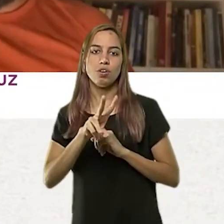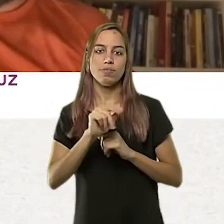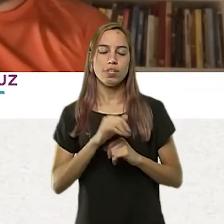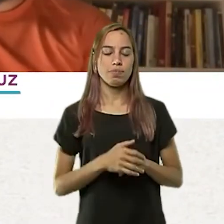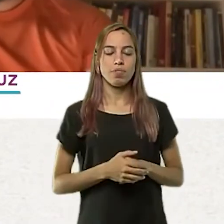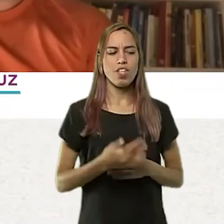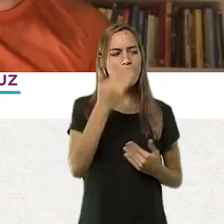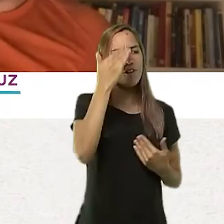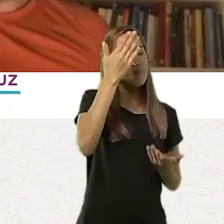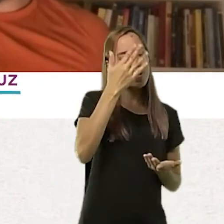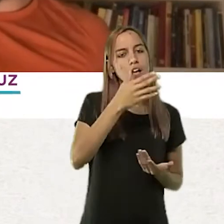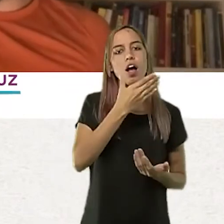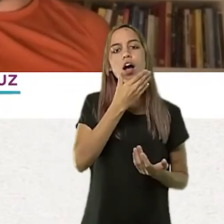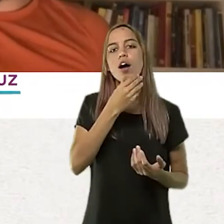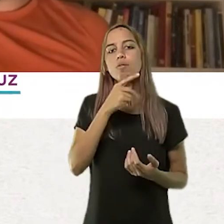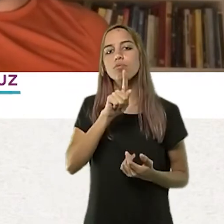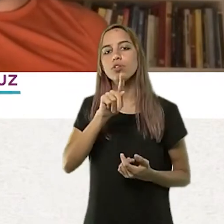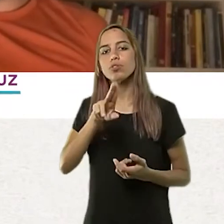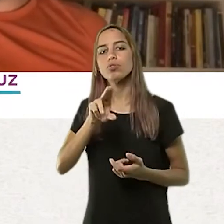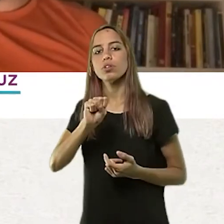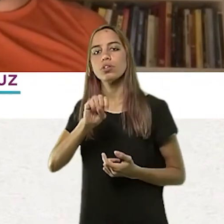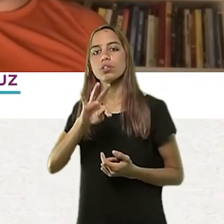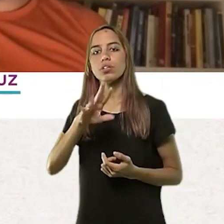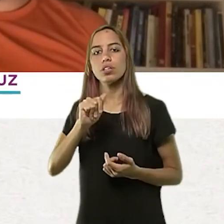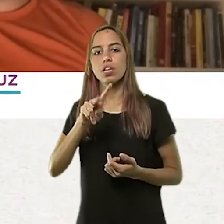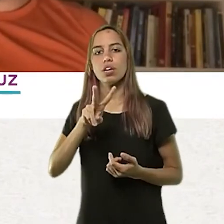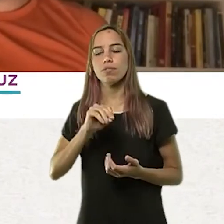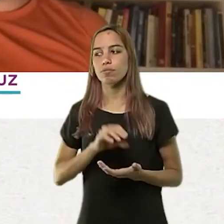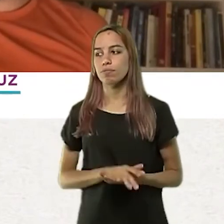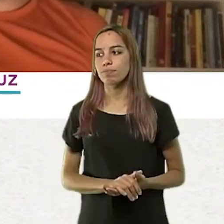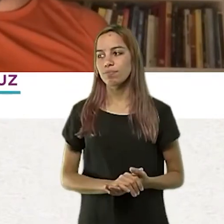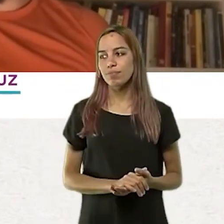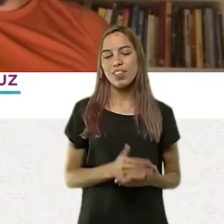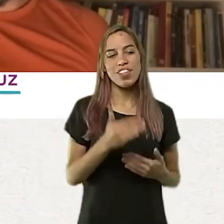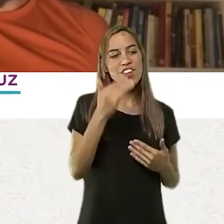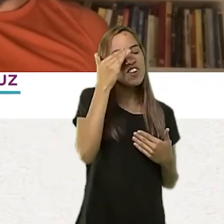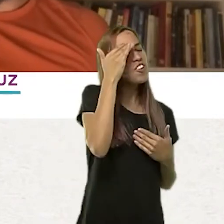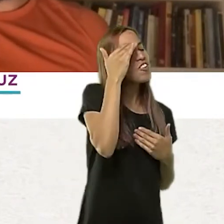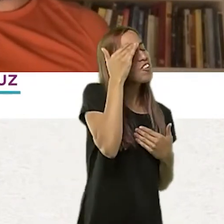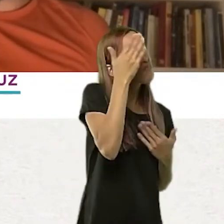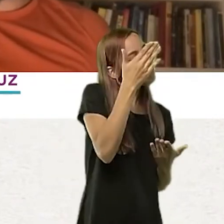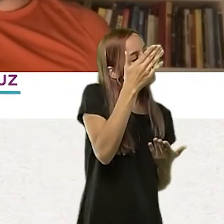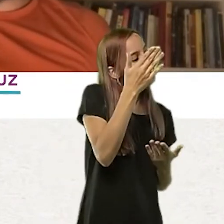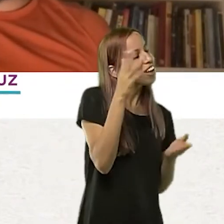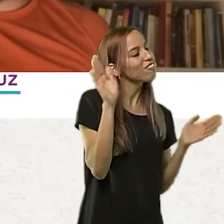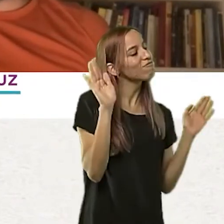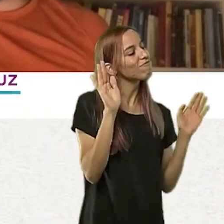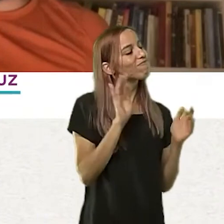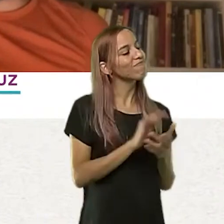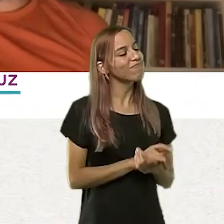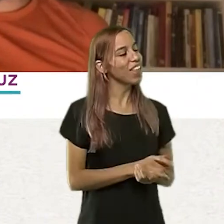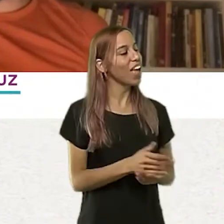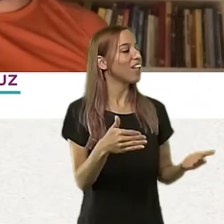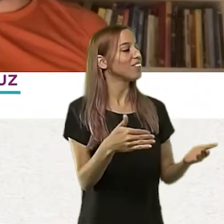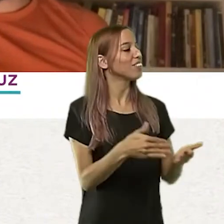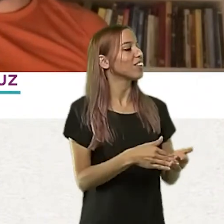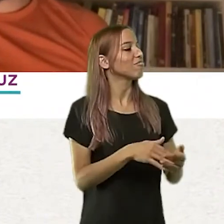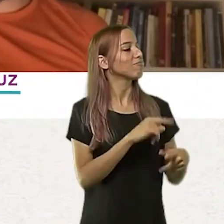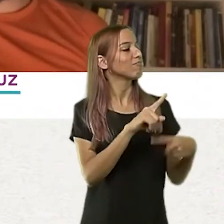da Dublinense. E a Xará, até daqui a pouco. Até daqui a pouco.